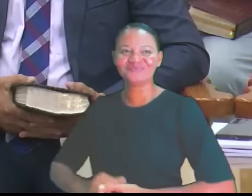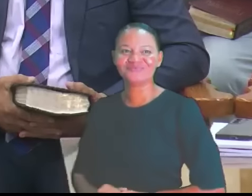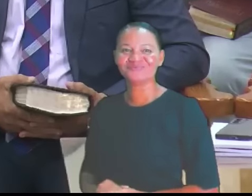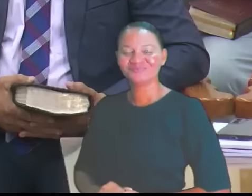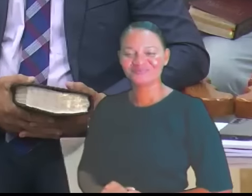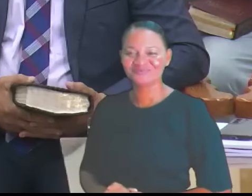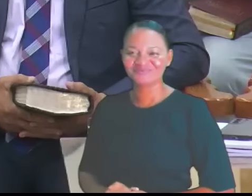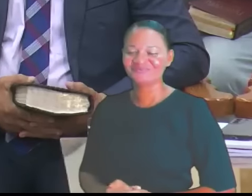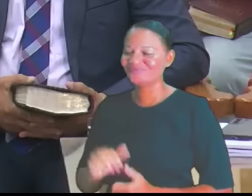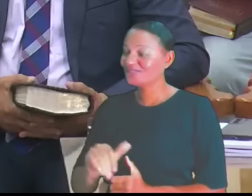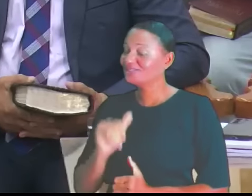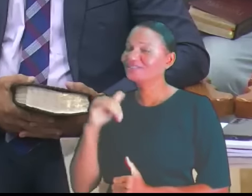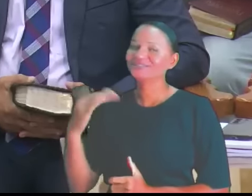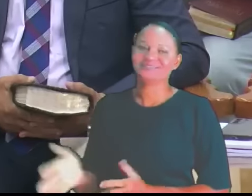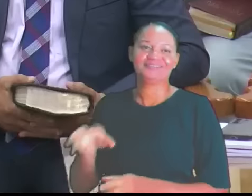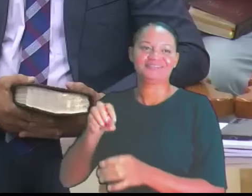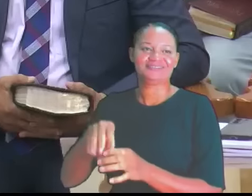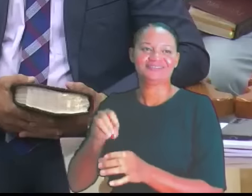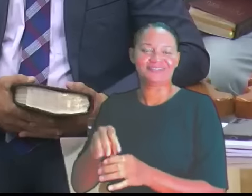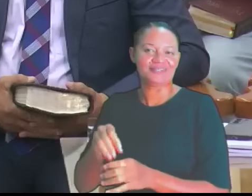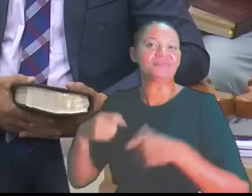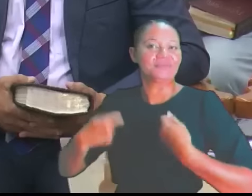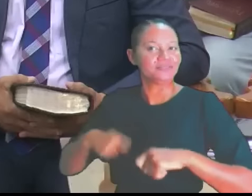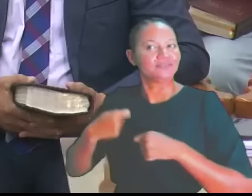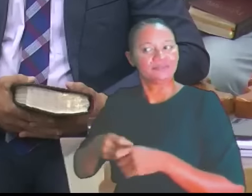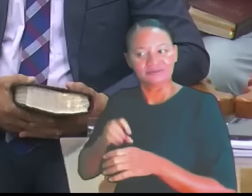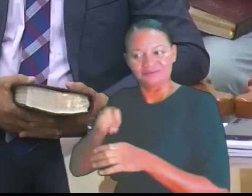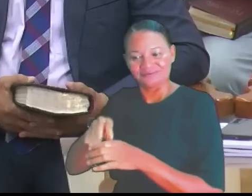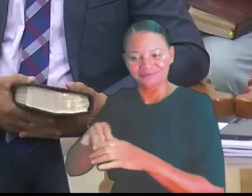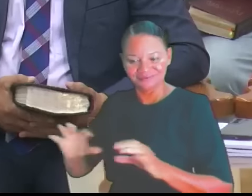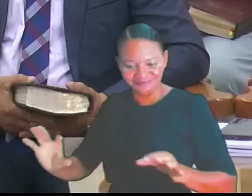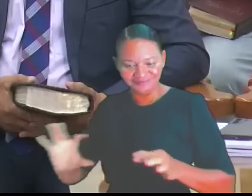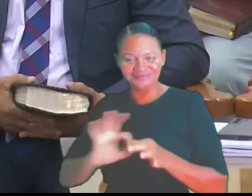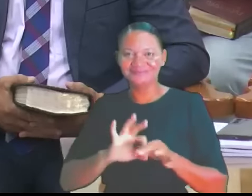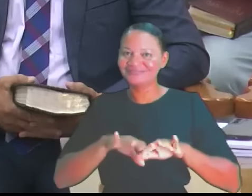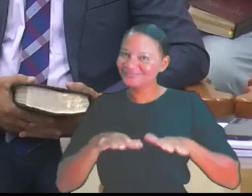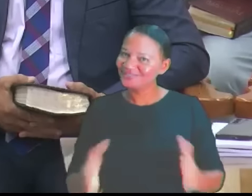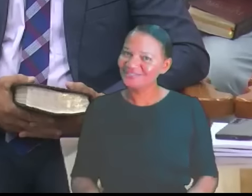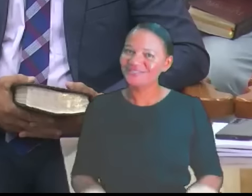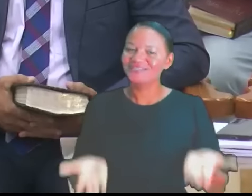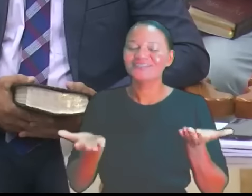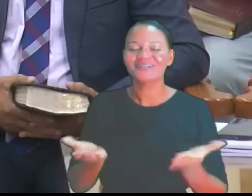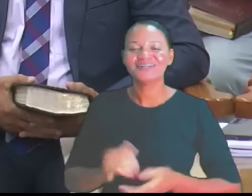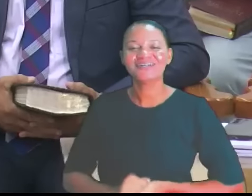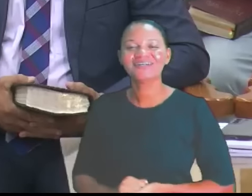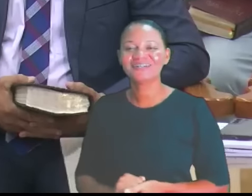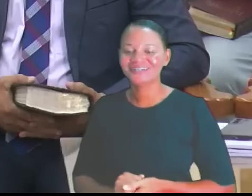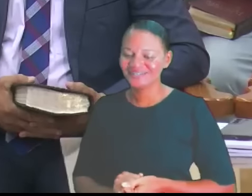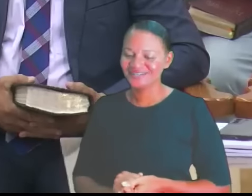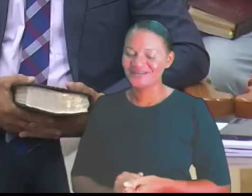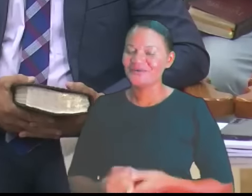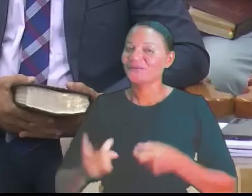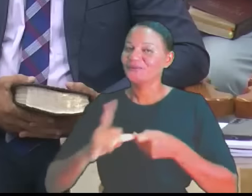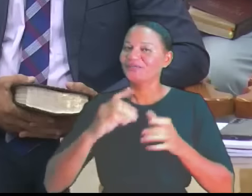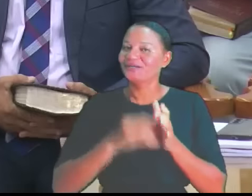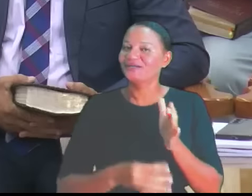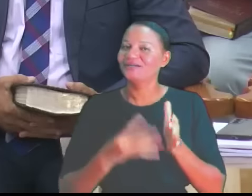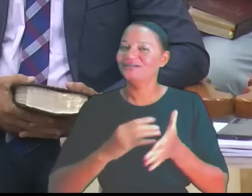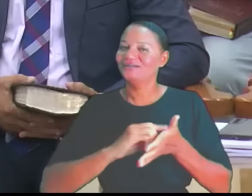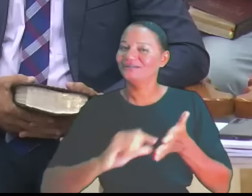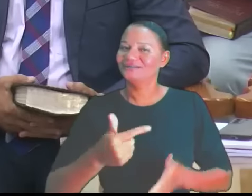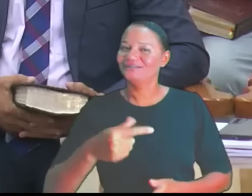posso ficar fora da oferta. Eu não posso ficar fora do altar. Porque Jesus disse em Lucas 4:25,